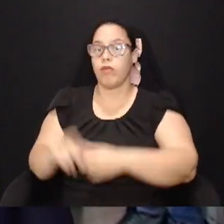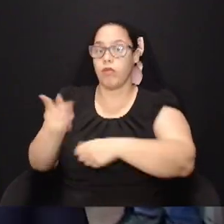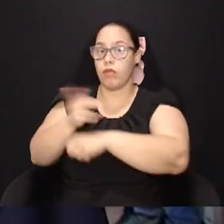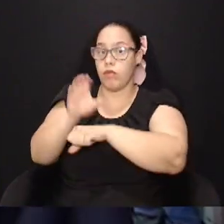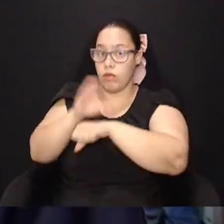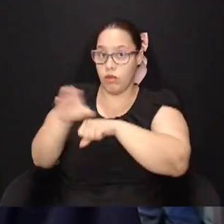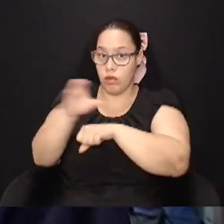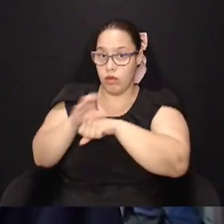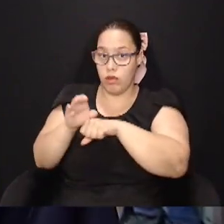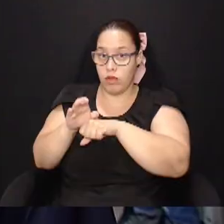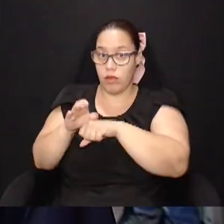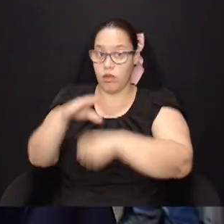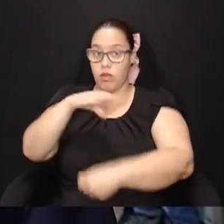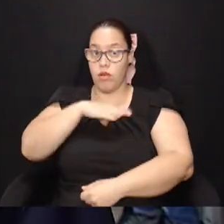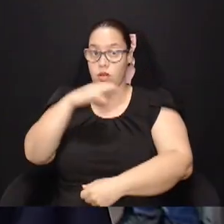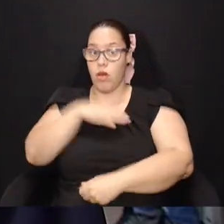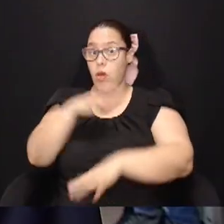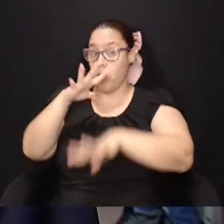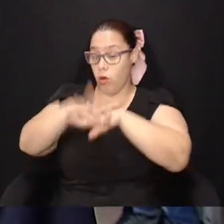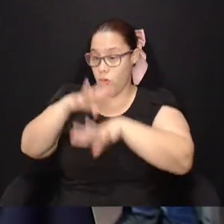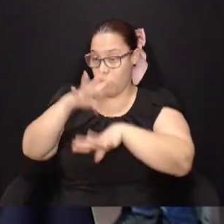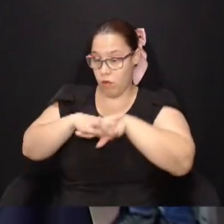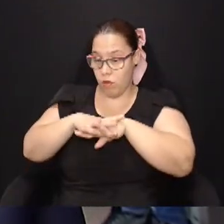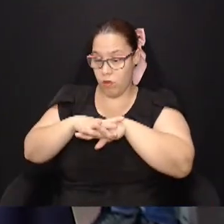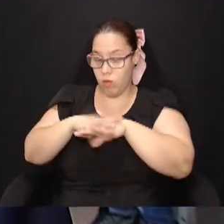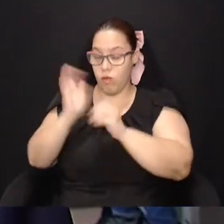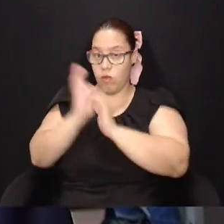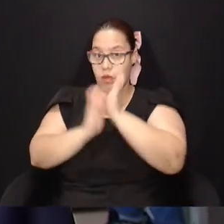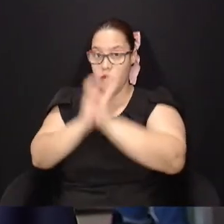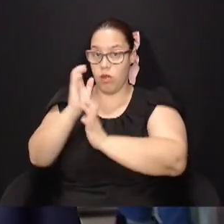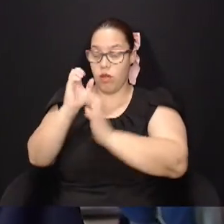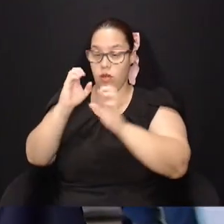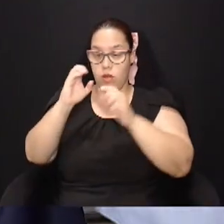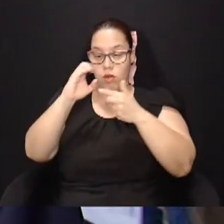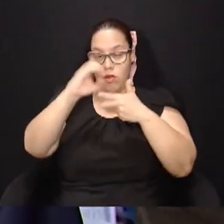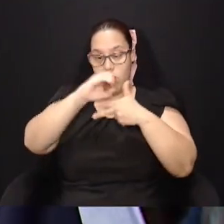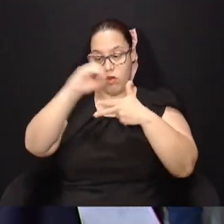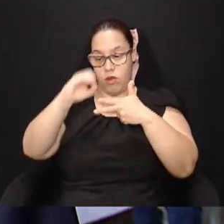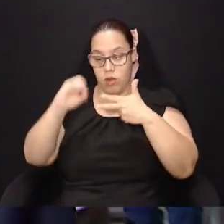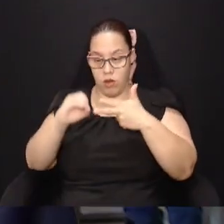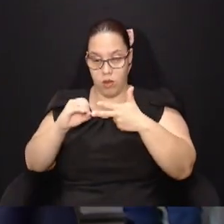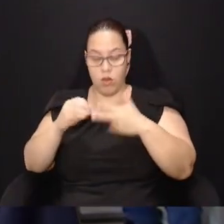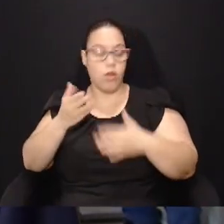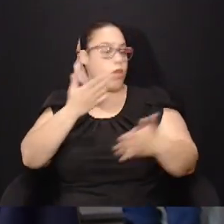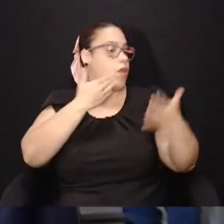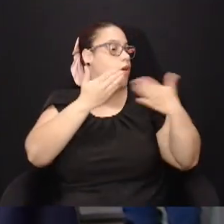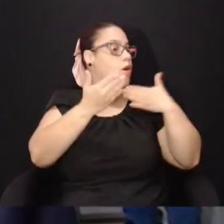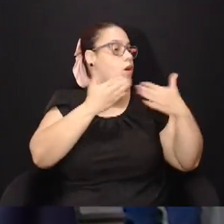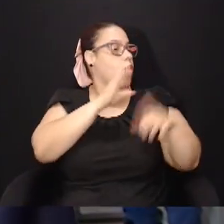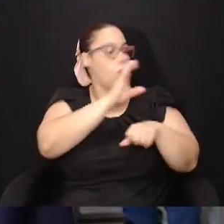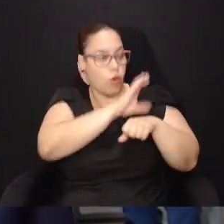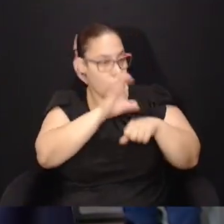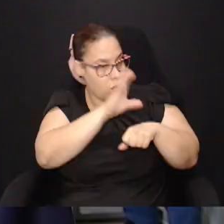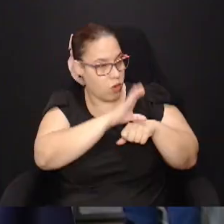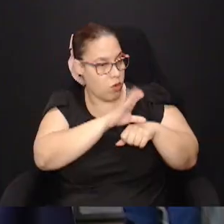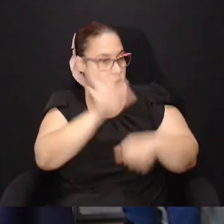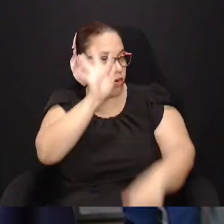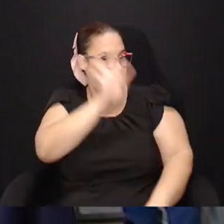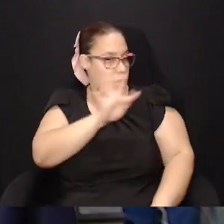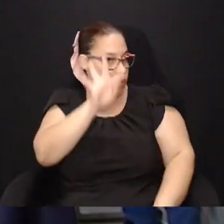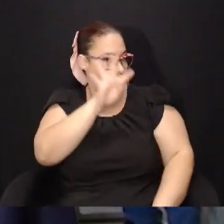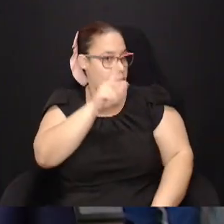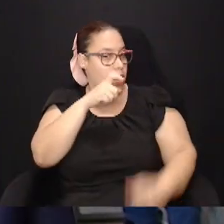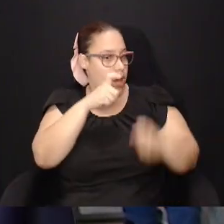português e matemática, concurso e Enem. E no caso, estava me contando que o curso que você pretende fazer na faculdade é medicina, que é um curso mais